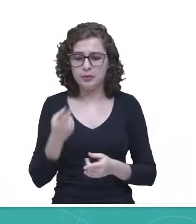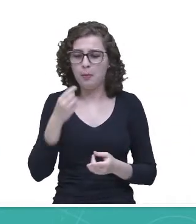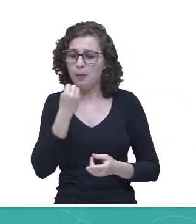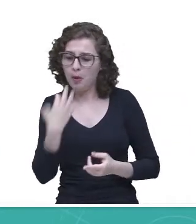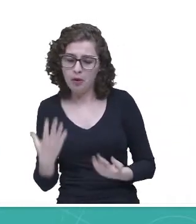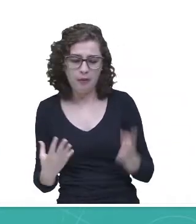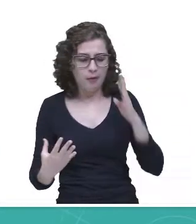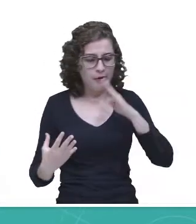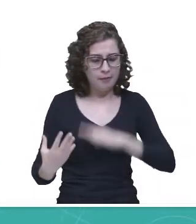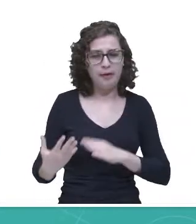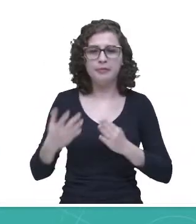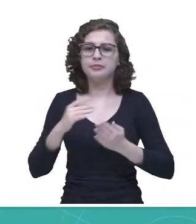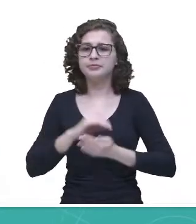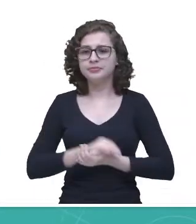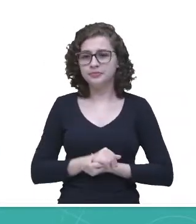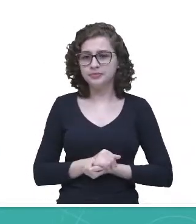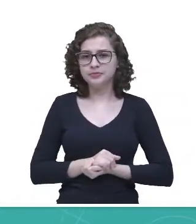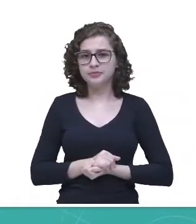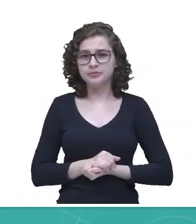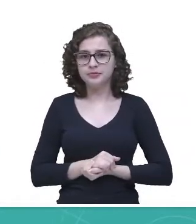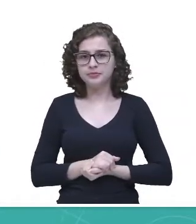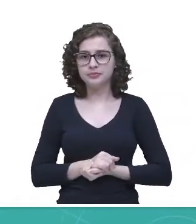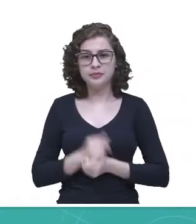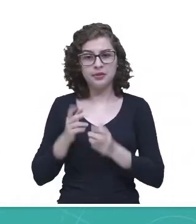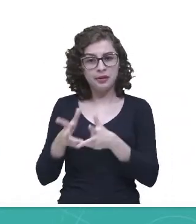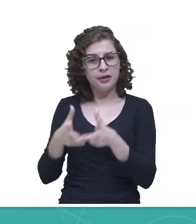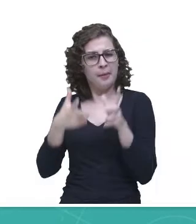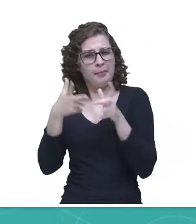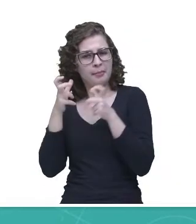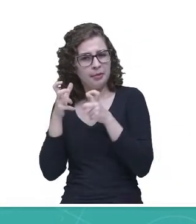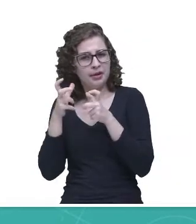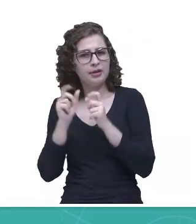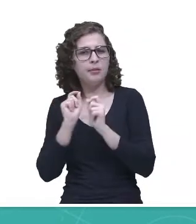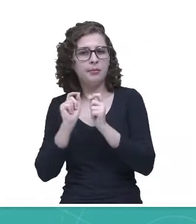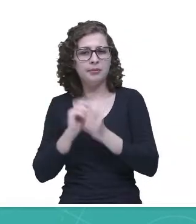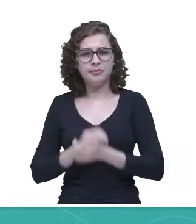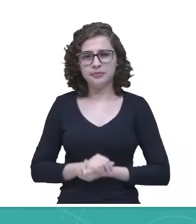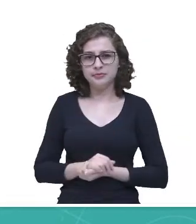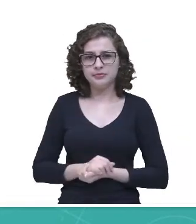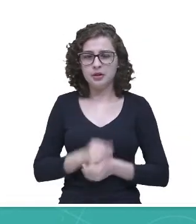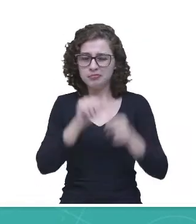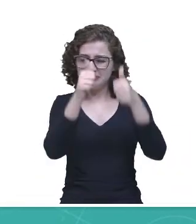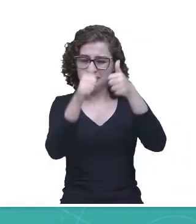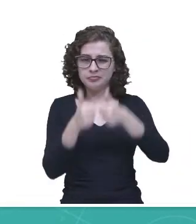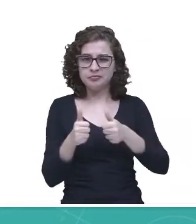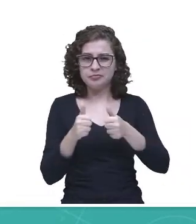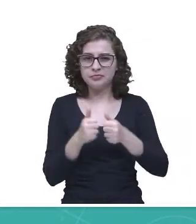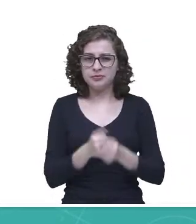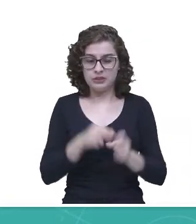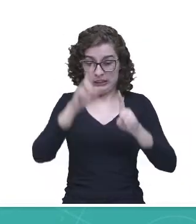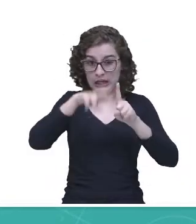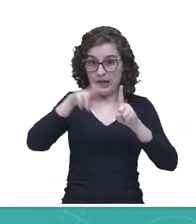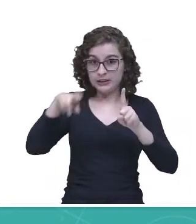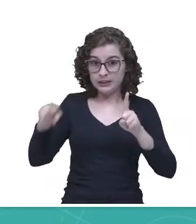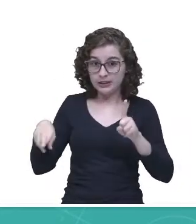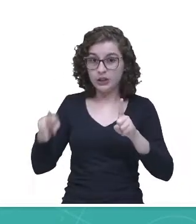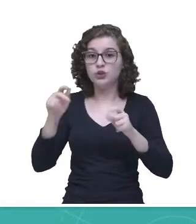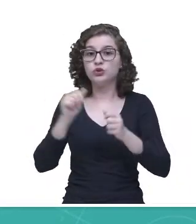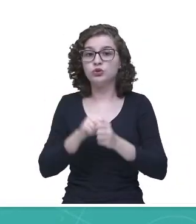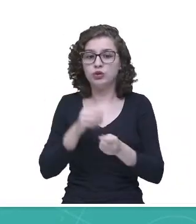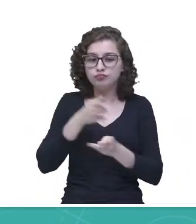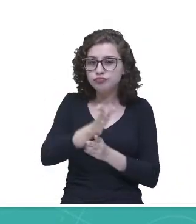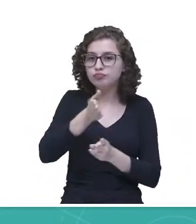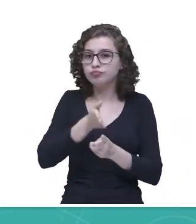bem, ora do mal. Já começa por aí a nossa análise. As religiões dualistas,